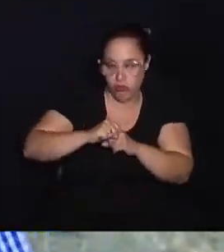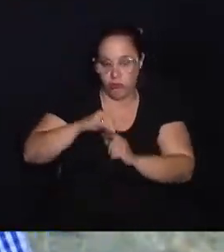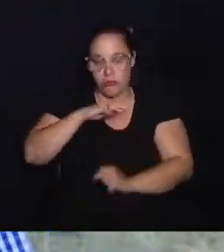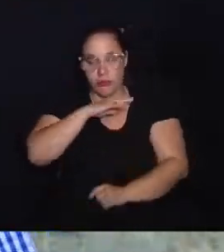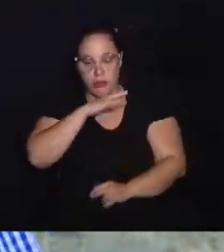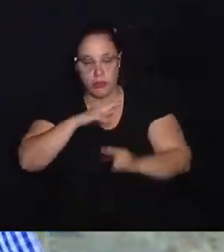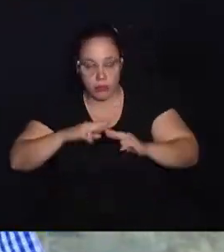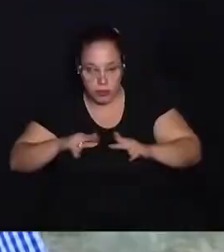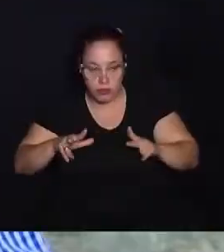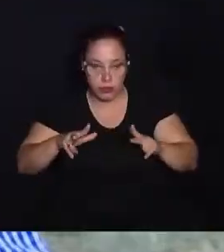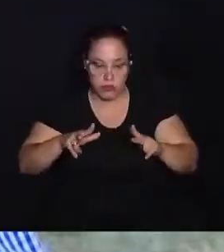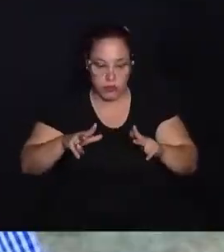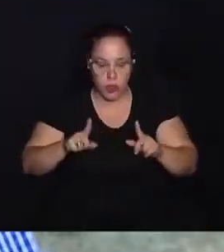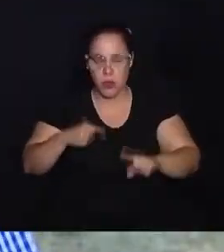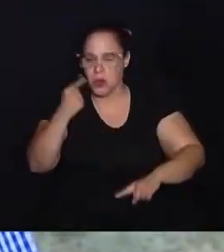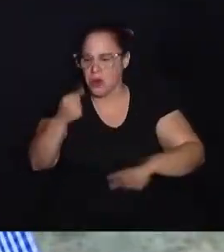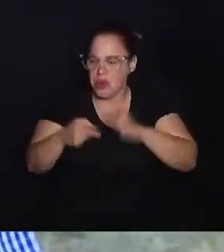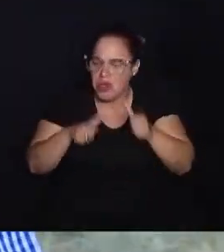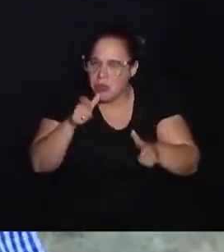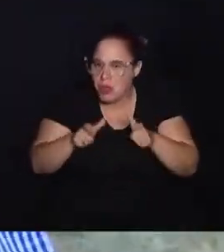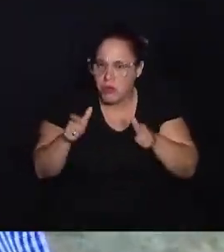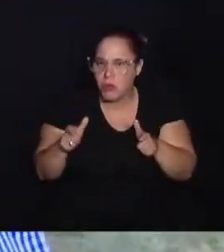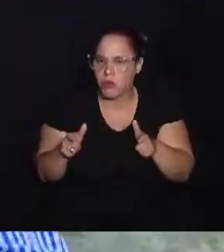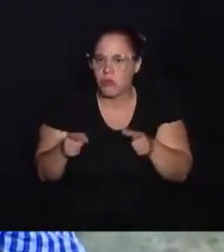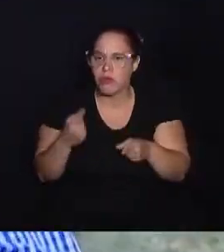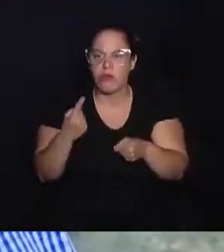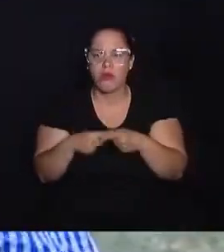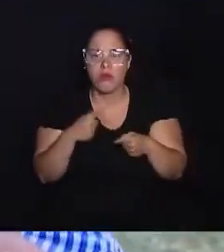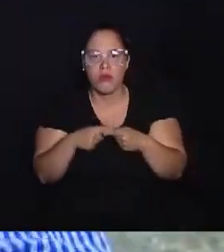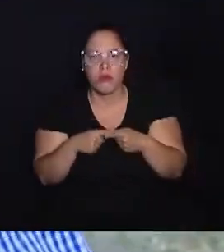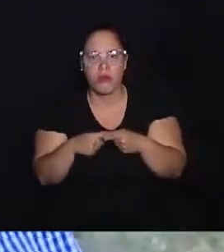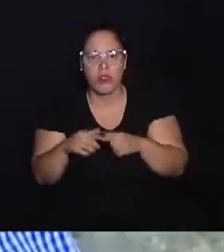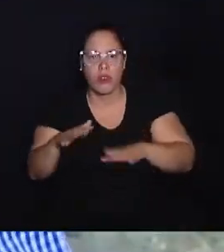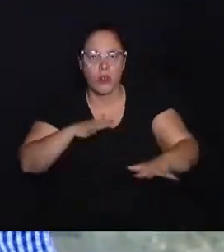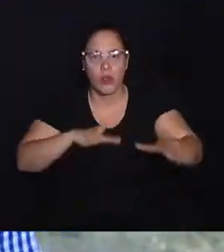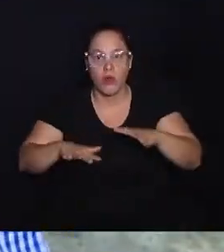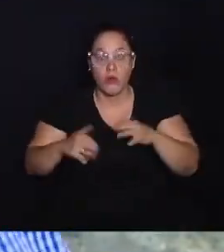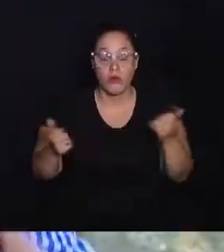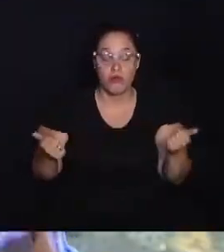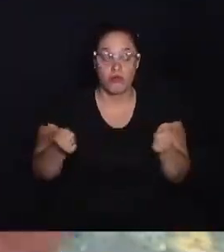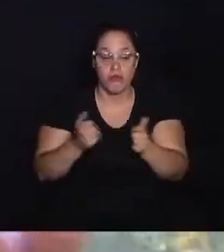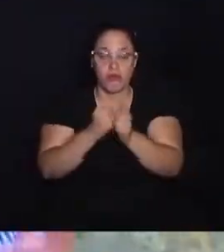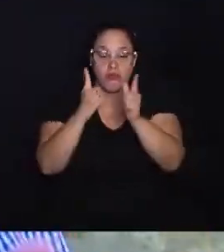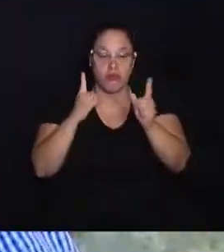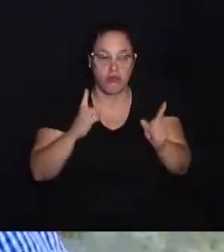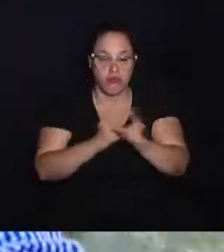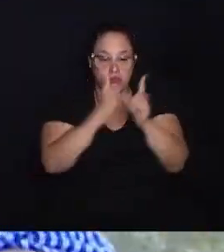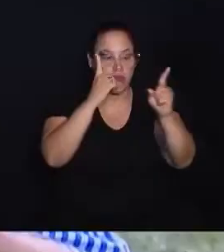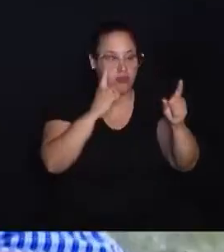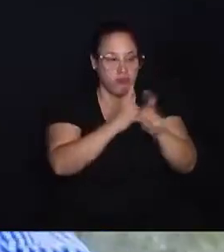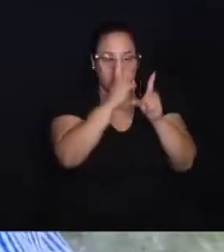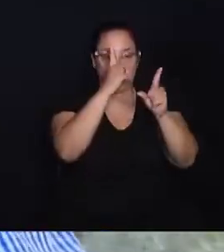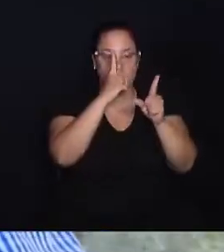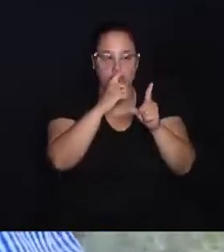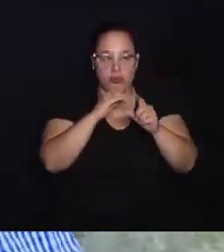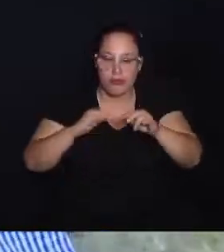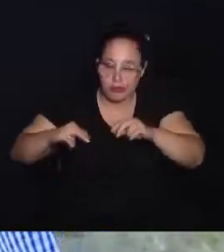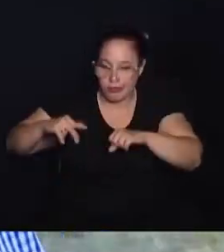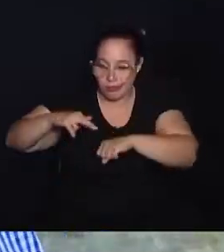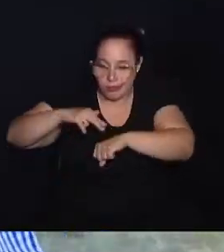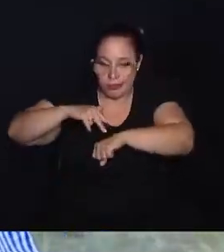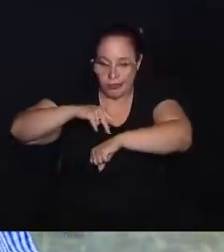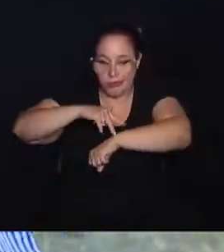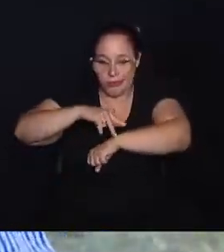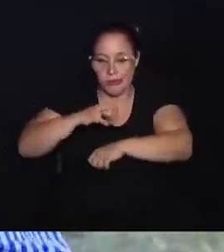se socializam com os animais e com outras pessoas né porque acaba sendo um local de encontro